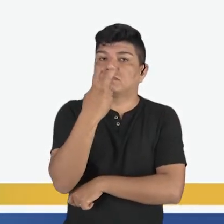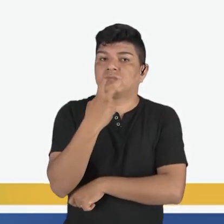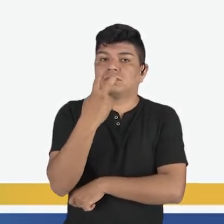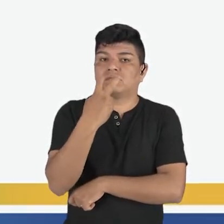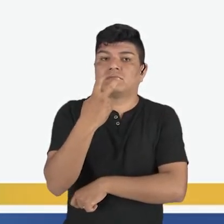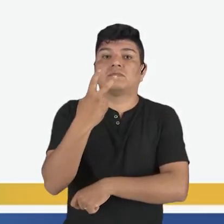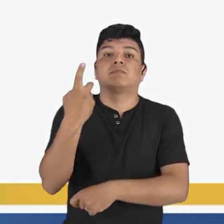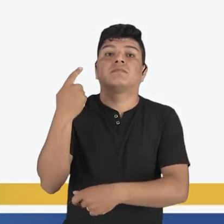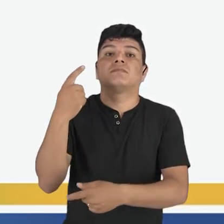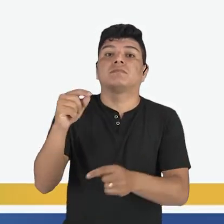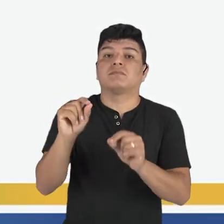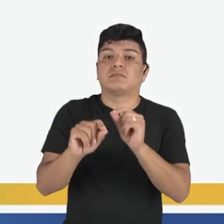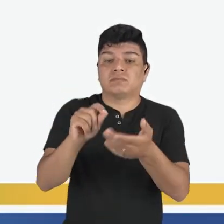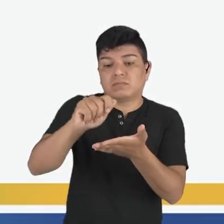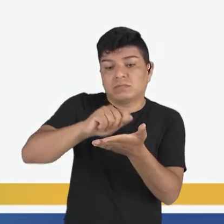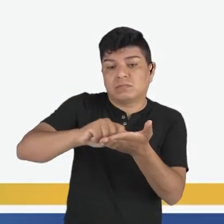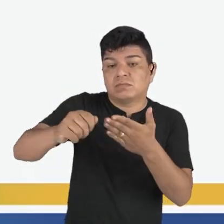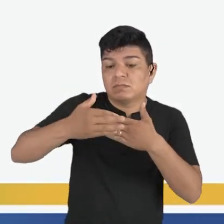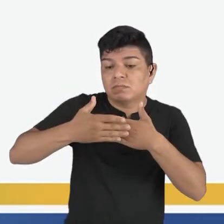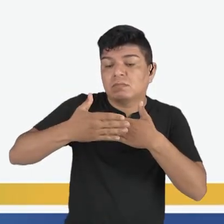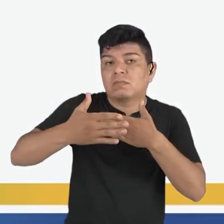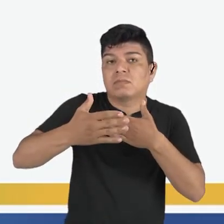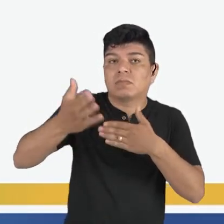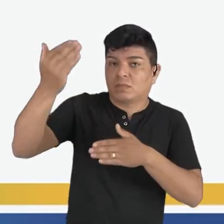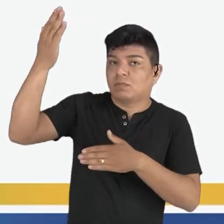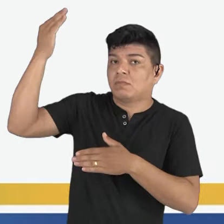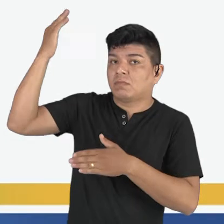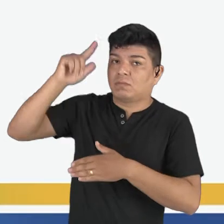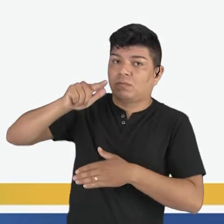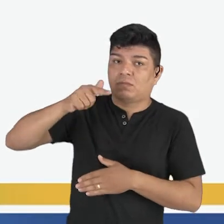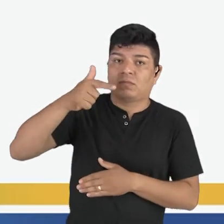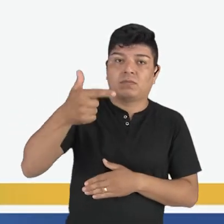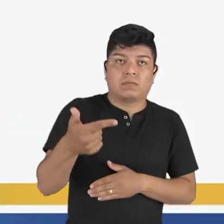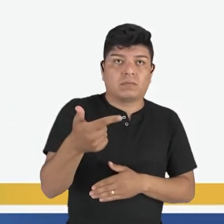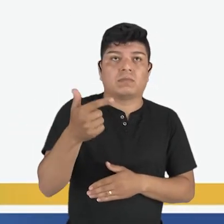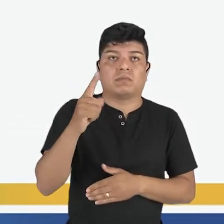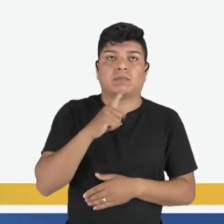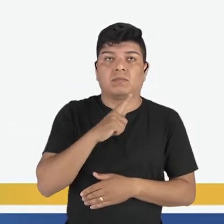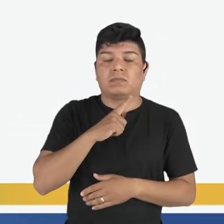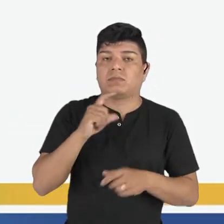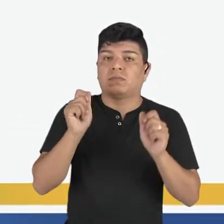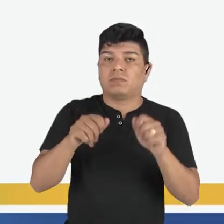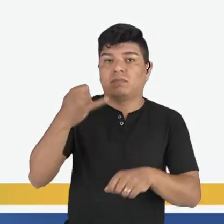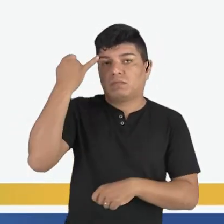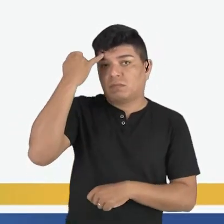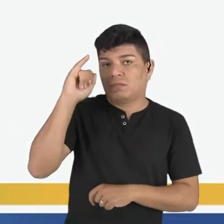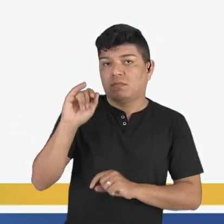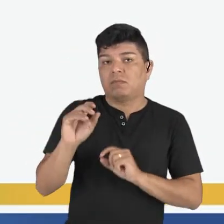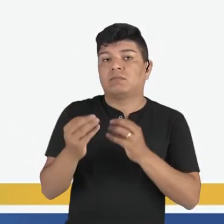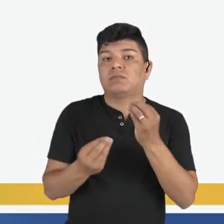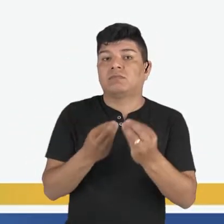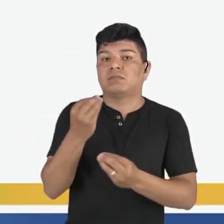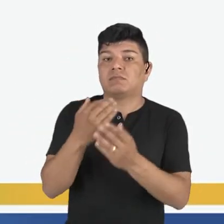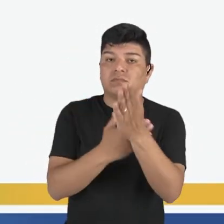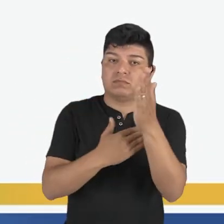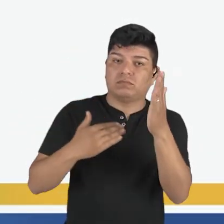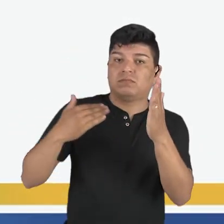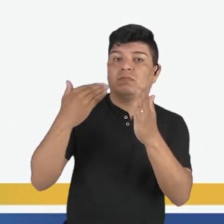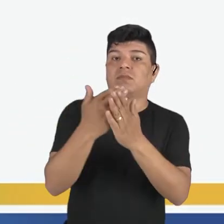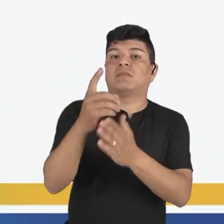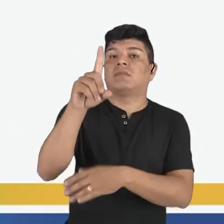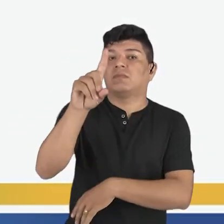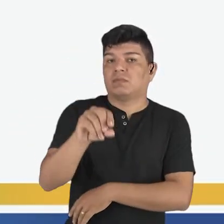numa época, passam a ser escritas tempos posteriores depois, a gente pode ter uma ideia de como o transcendental